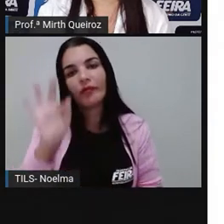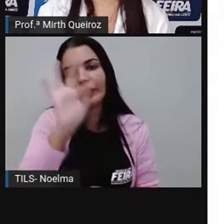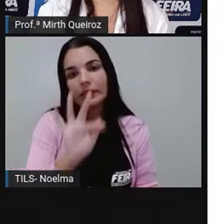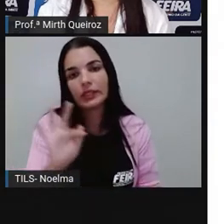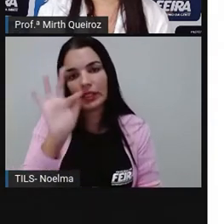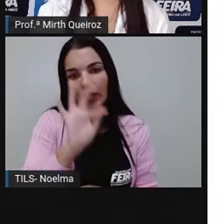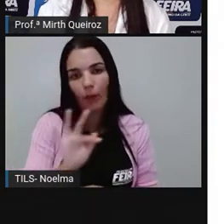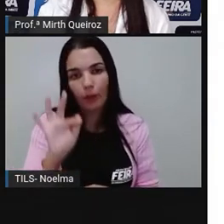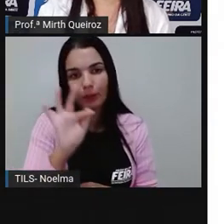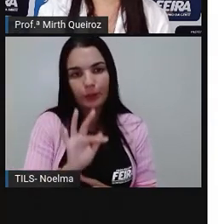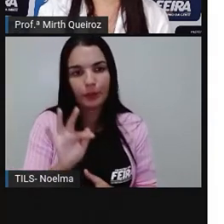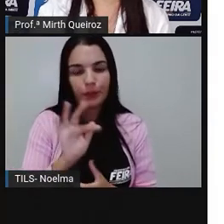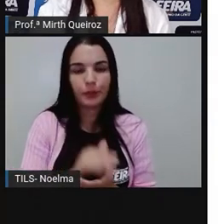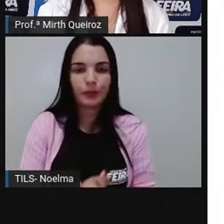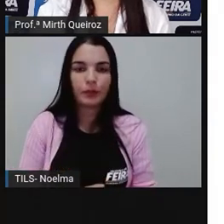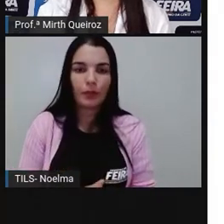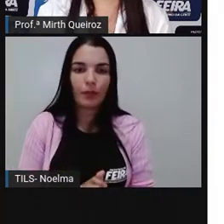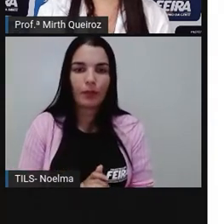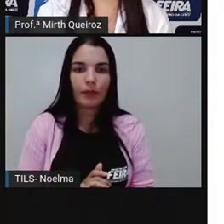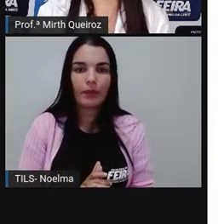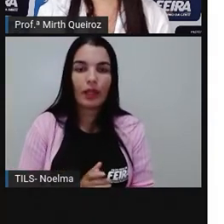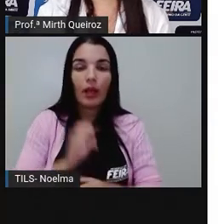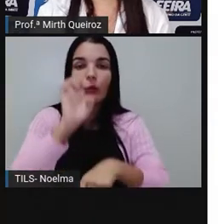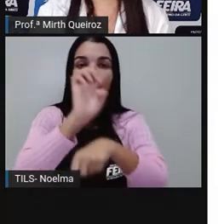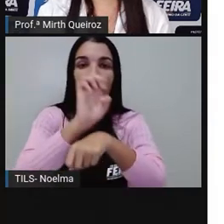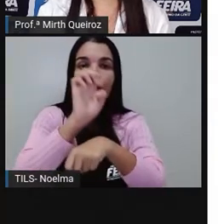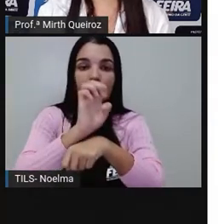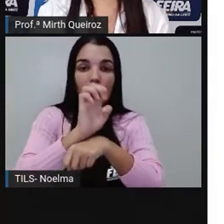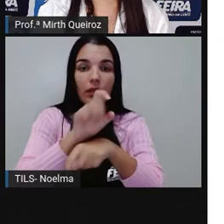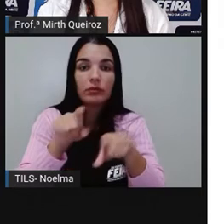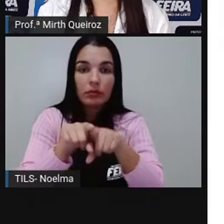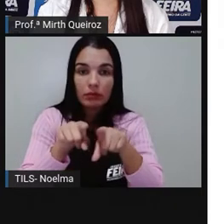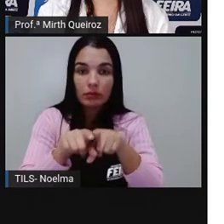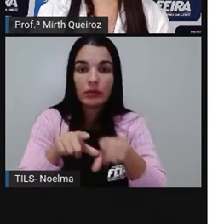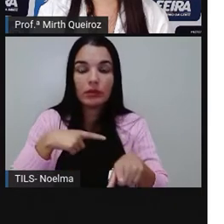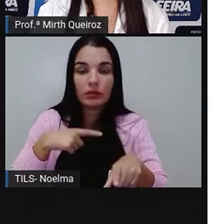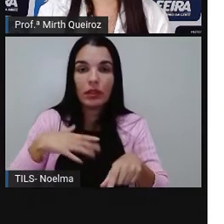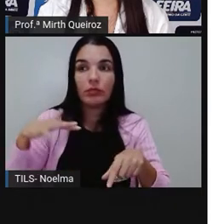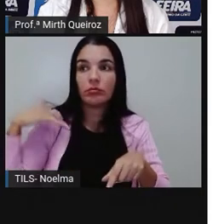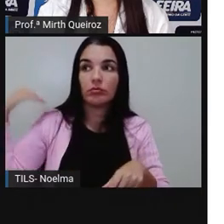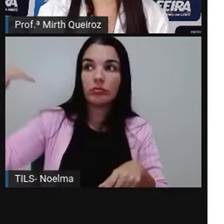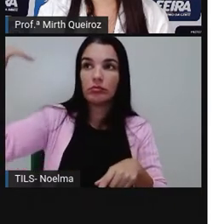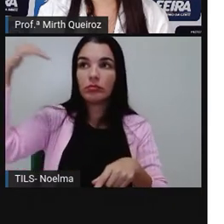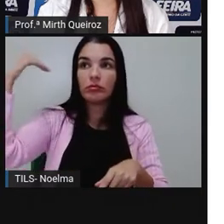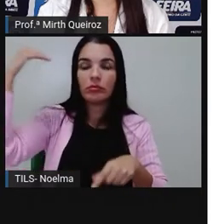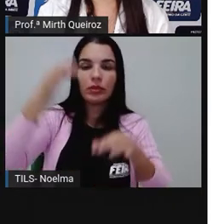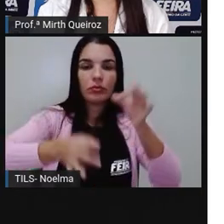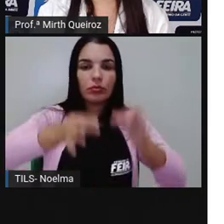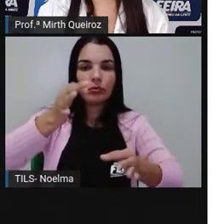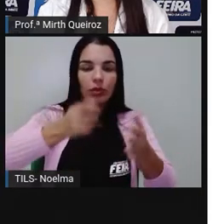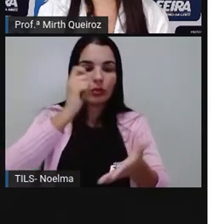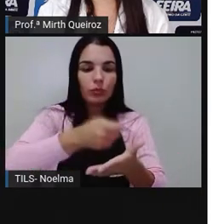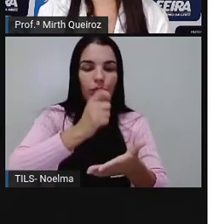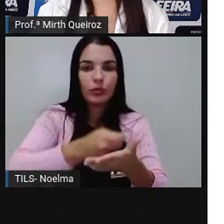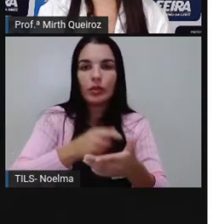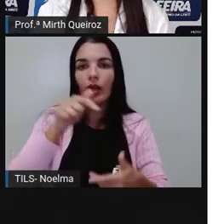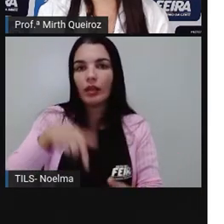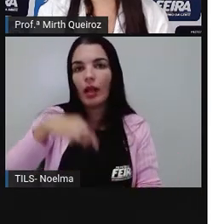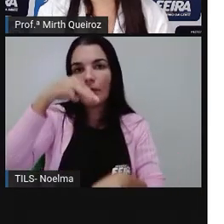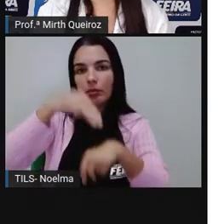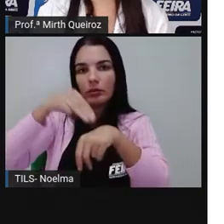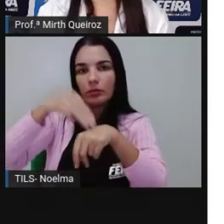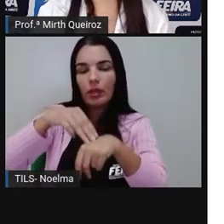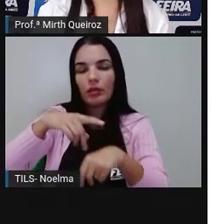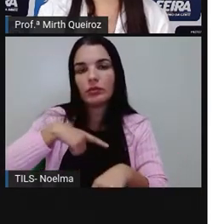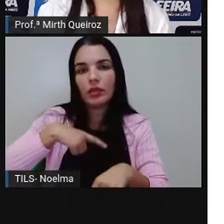essa parte aí jurídica. Em relação ao estado, nós temos os tribunais e os juízes. E no municipal,